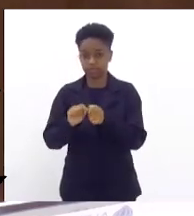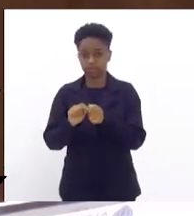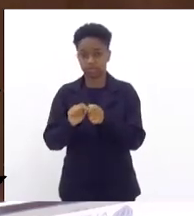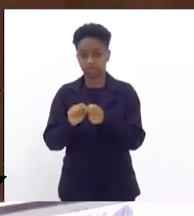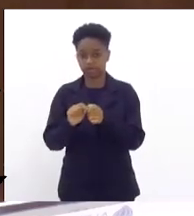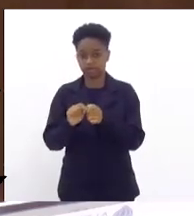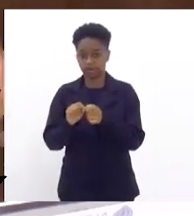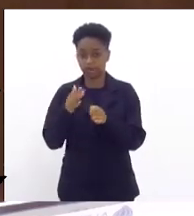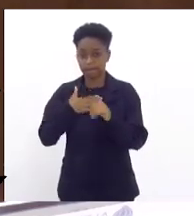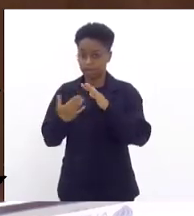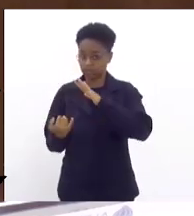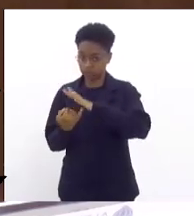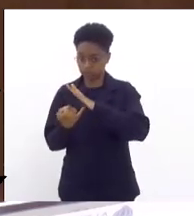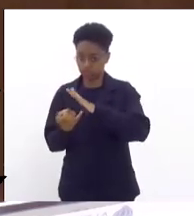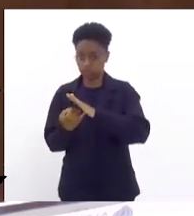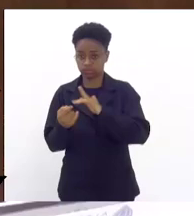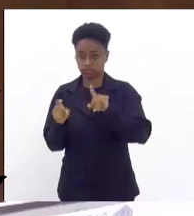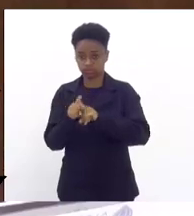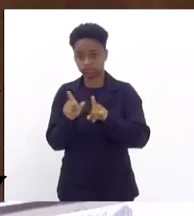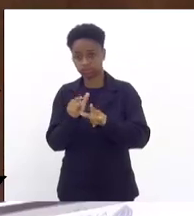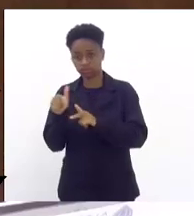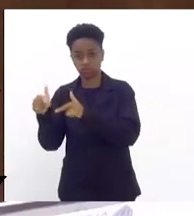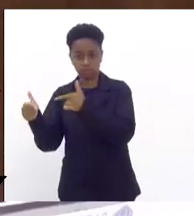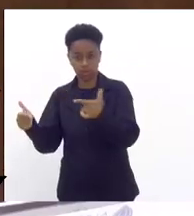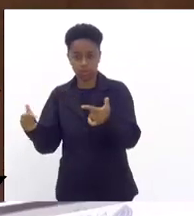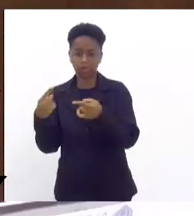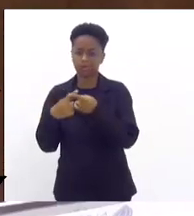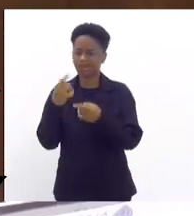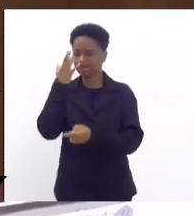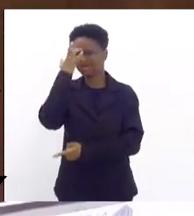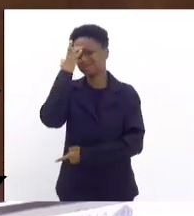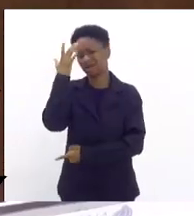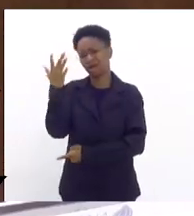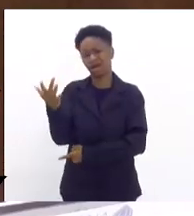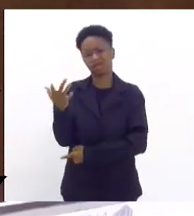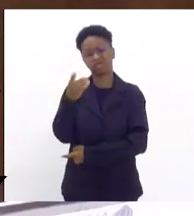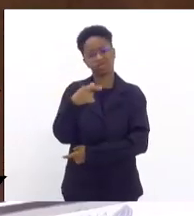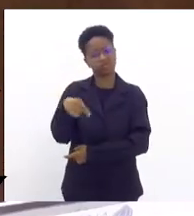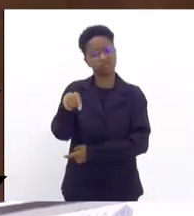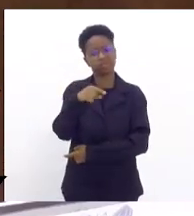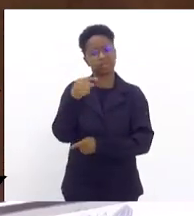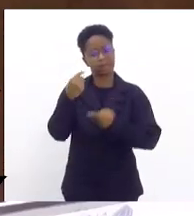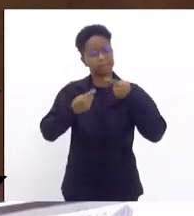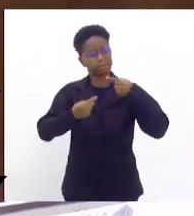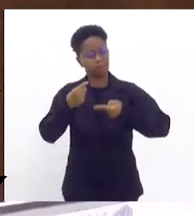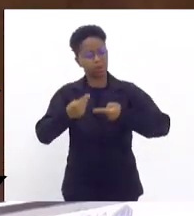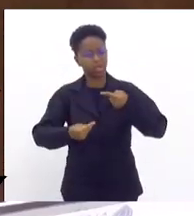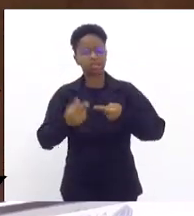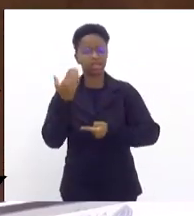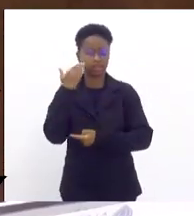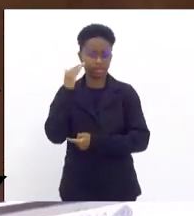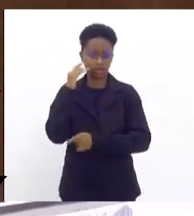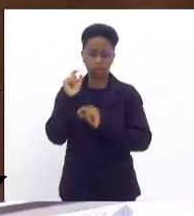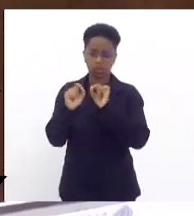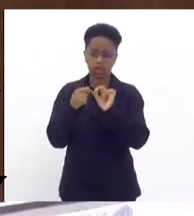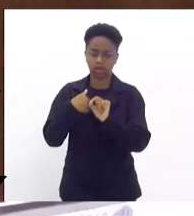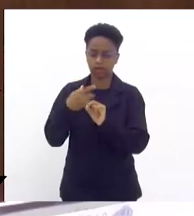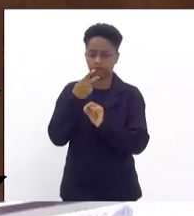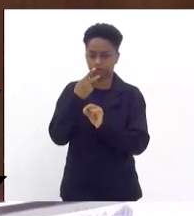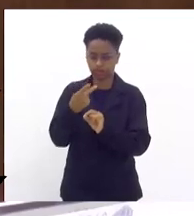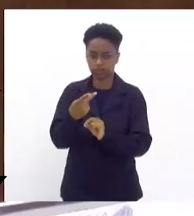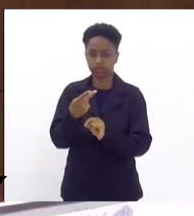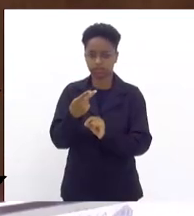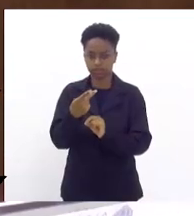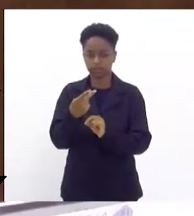a minha instituição ou outras que tiverem. Porque é muito fácil, vocês que são políticos vão entender o que eu estou dizendo. É a